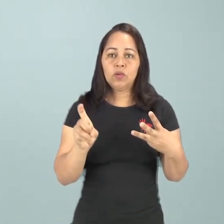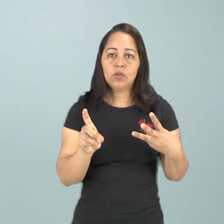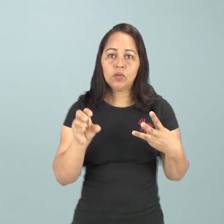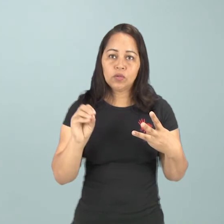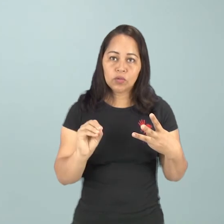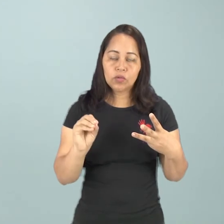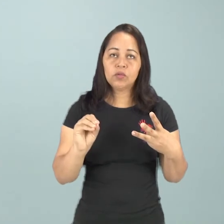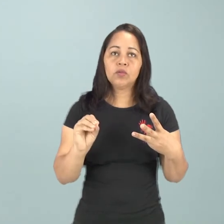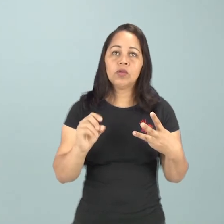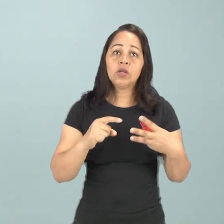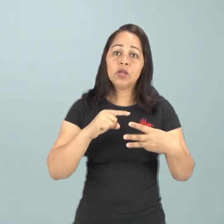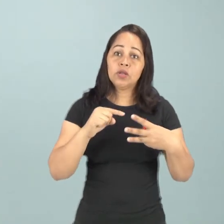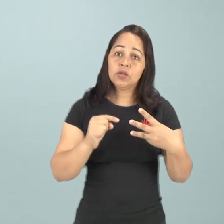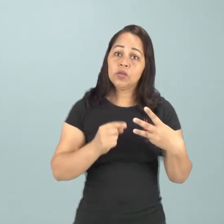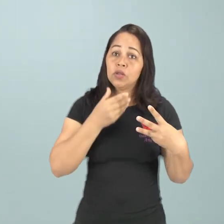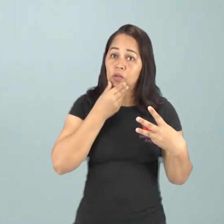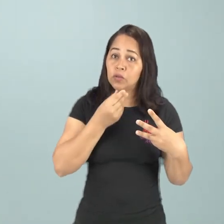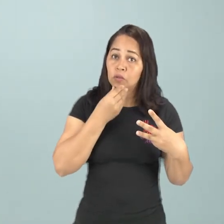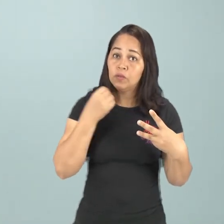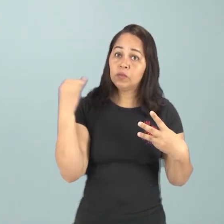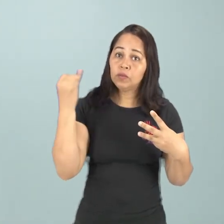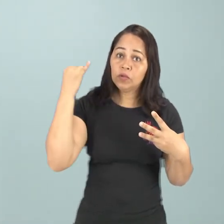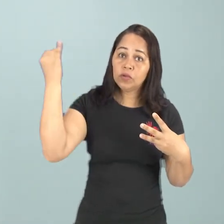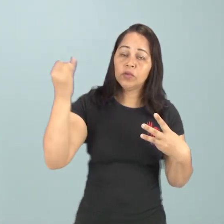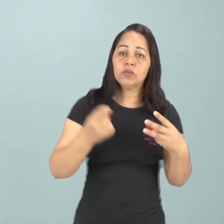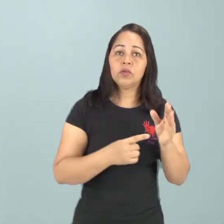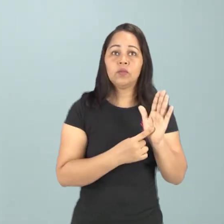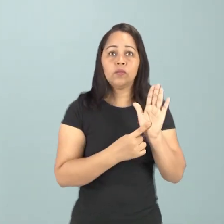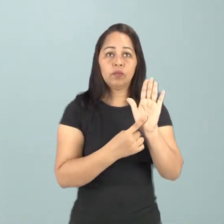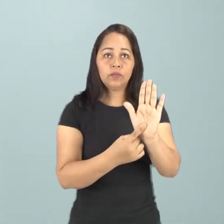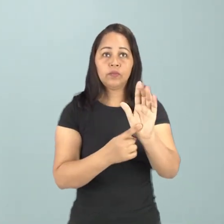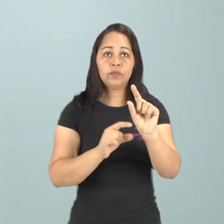Médio para Alexandria, nesse momento.